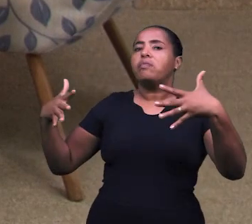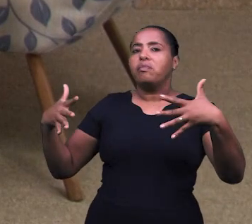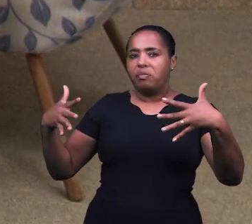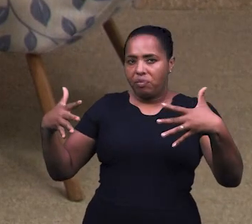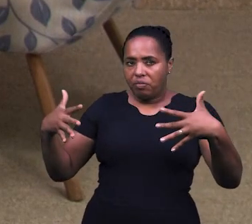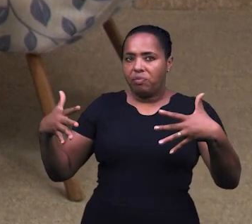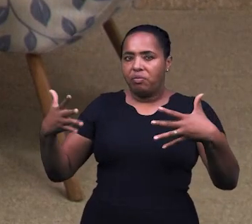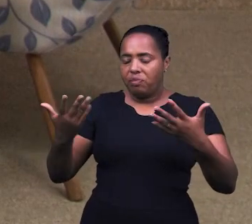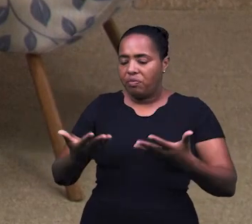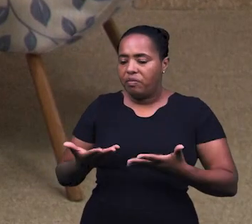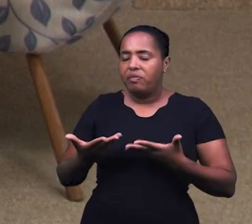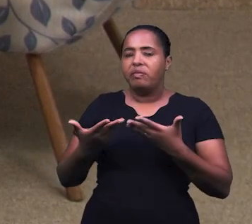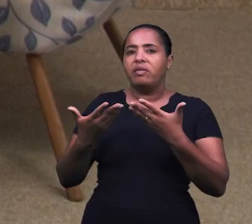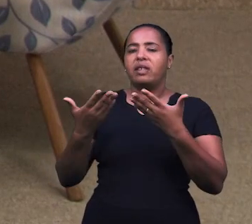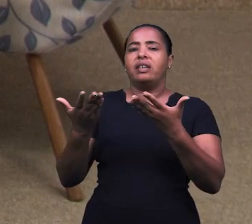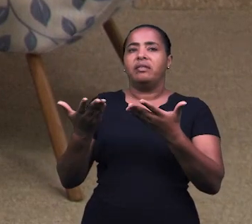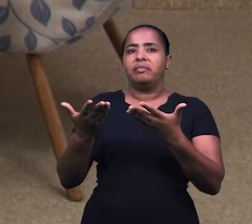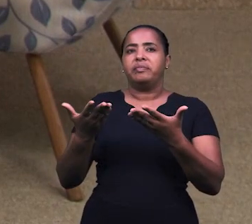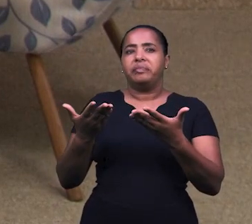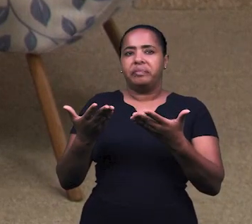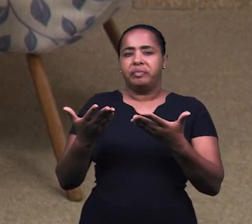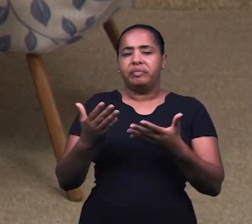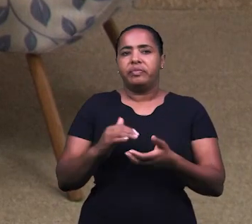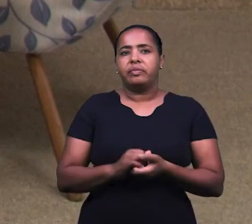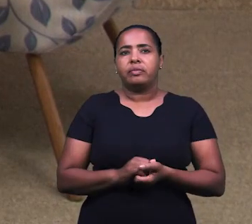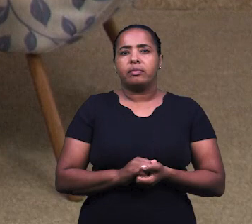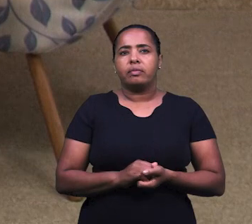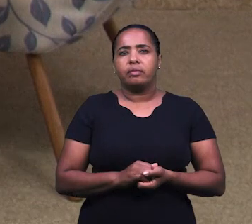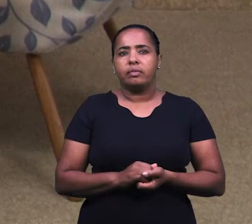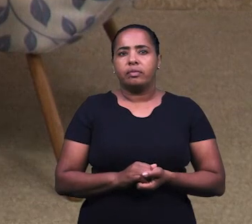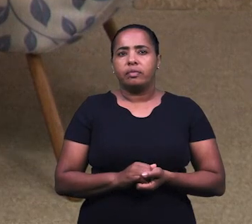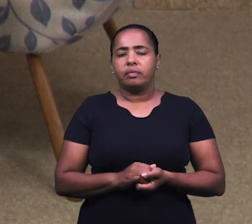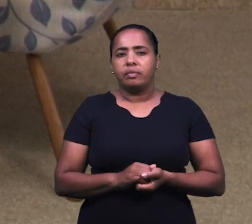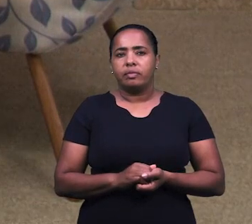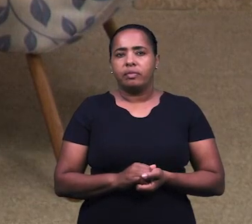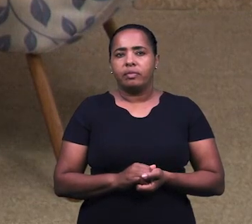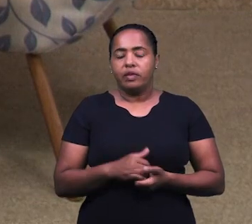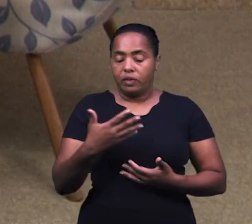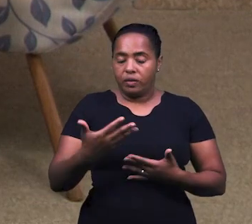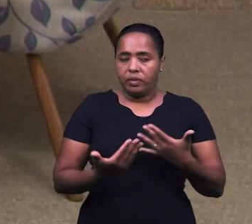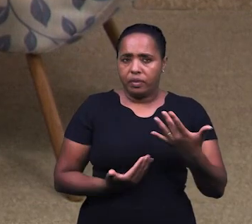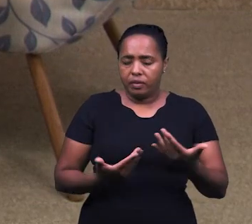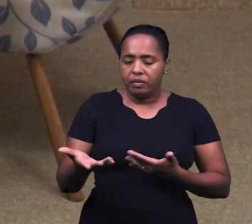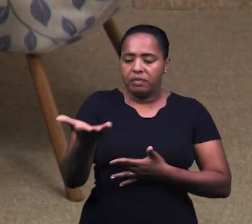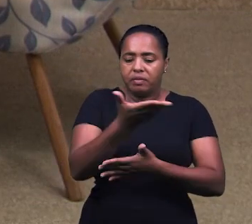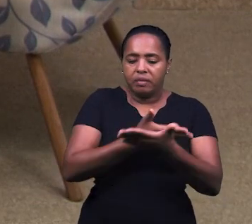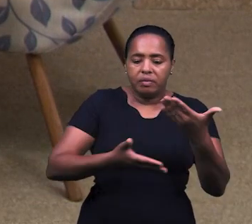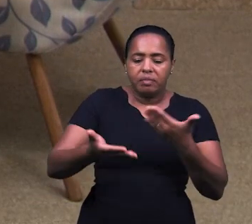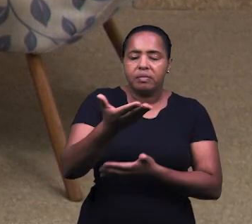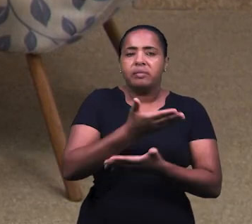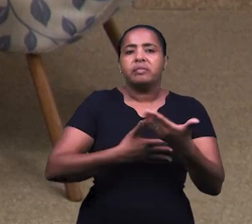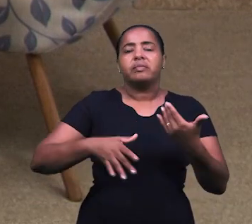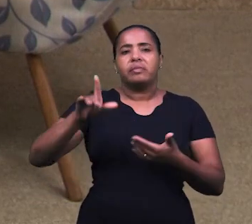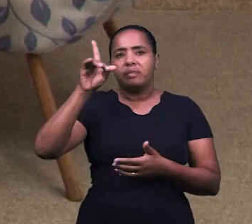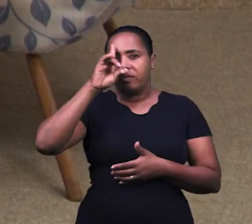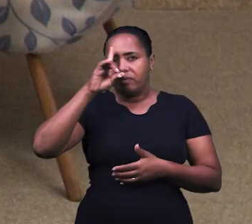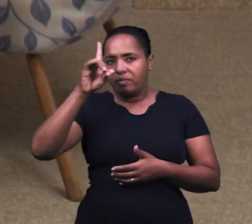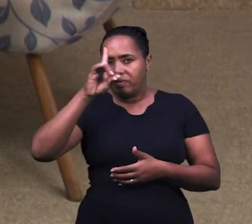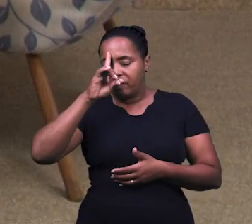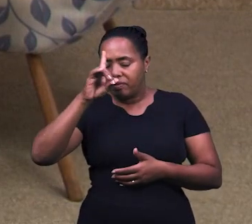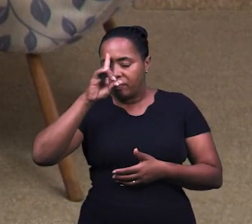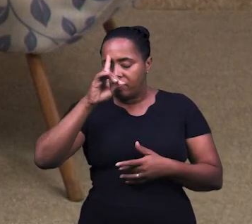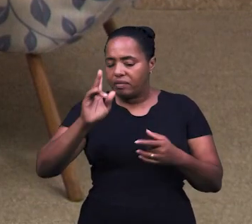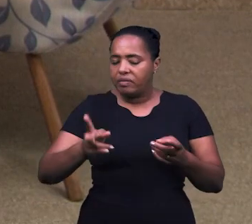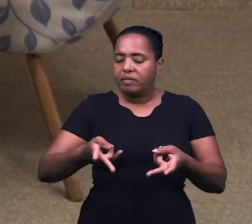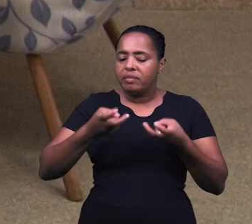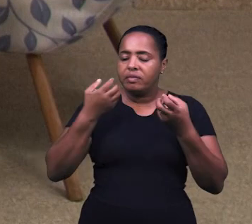nome do Senhor, que mais uma vez podemos ver que as nossos servos, né, a igreja, ela tem participado a cada dia, e